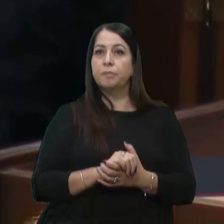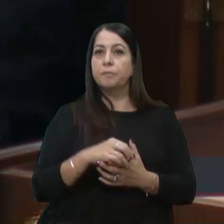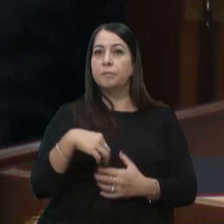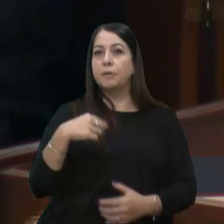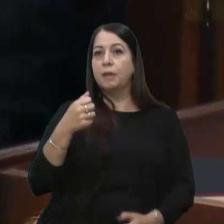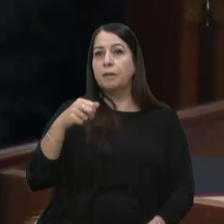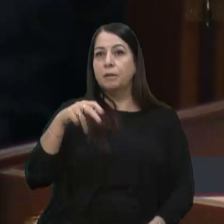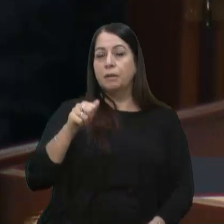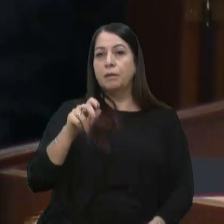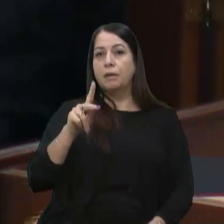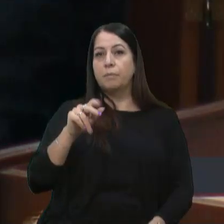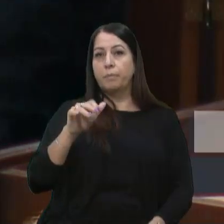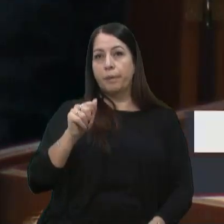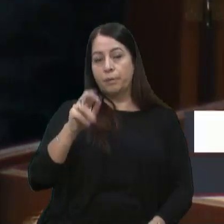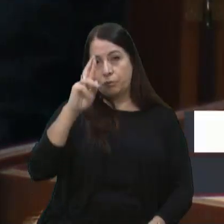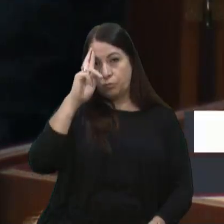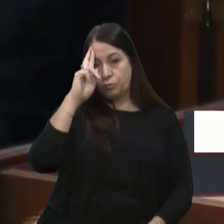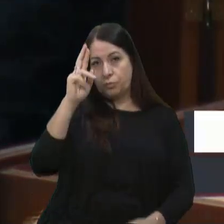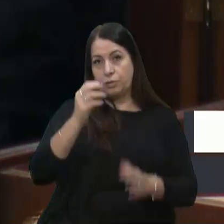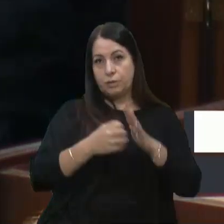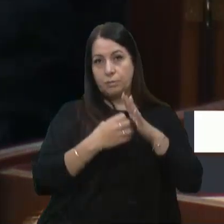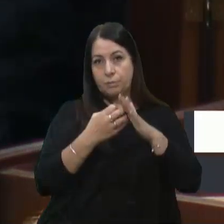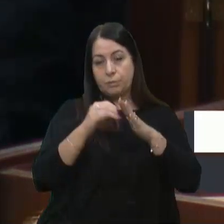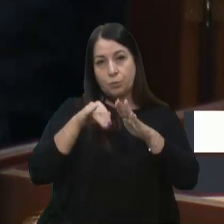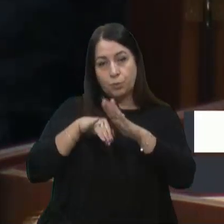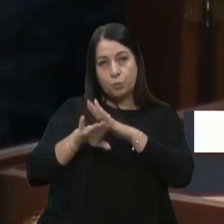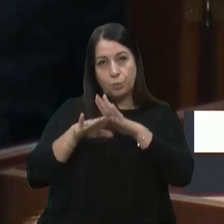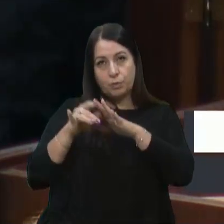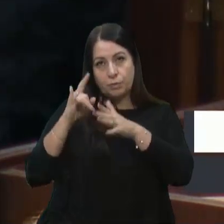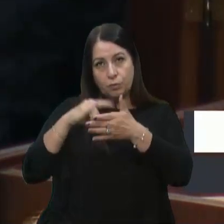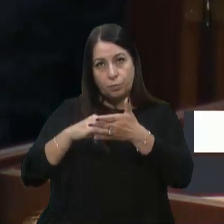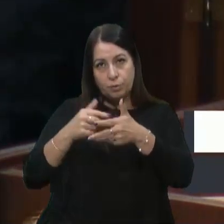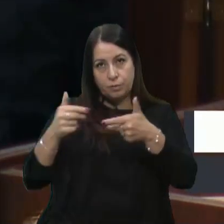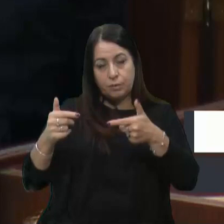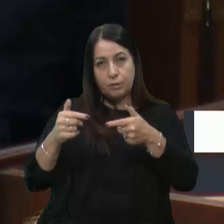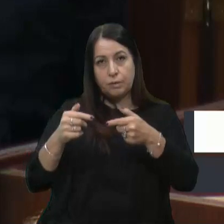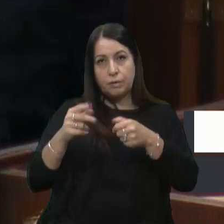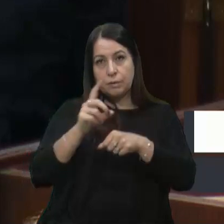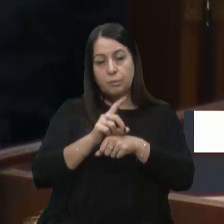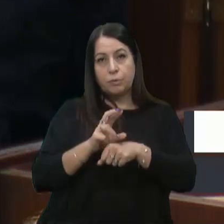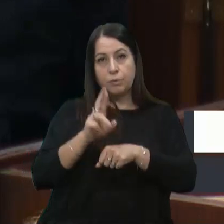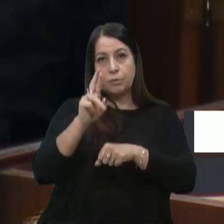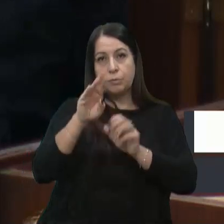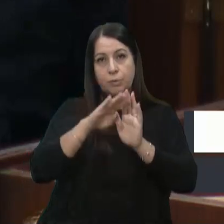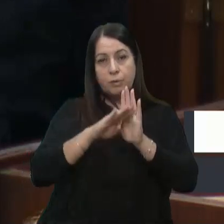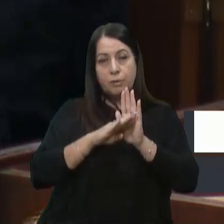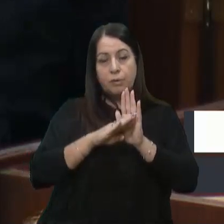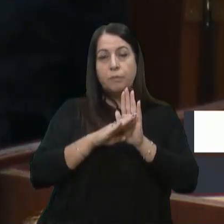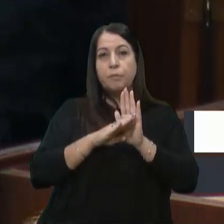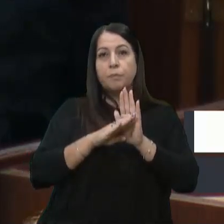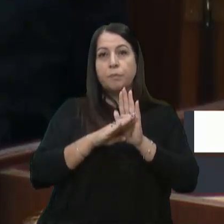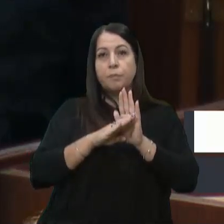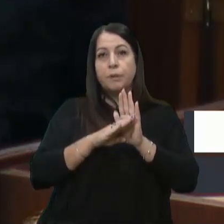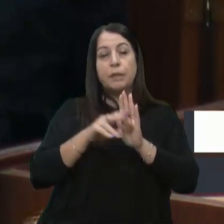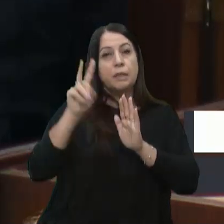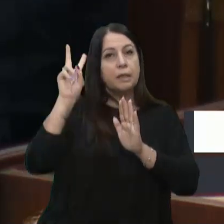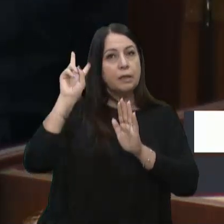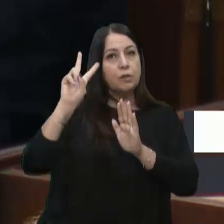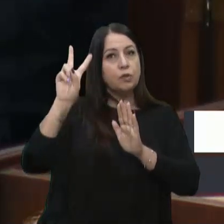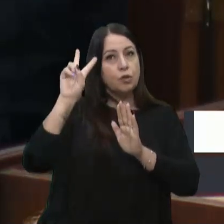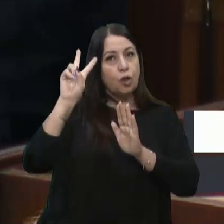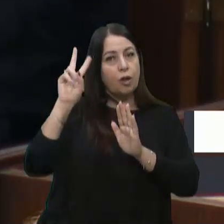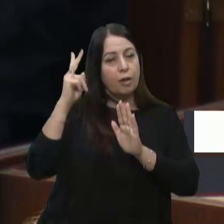Paula de Almeida, diretora da empresa Arquivos e Acervos, e doutoranda do Programa de Pós-Graduação em História